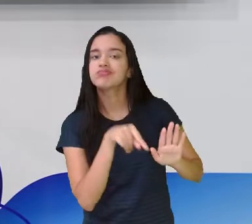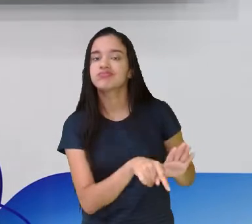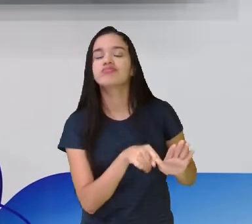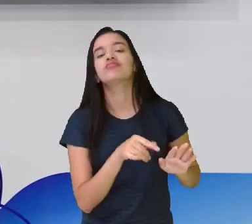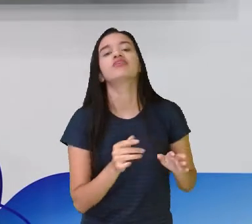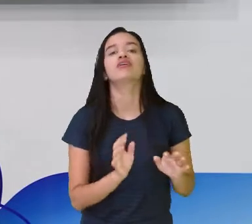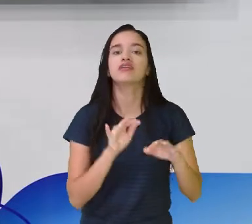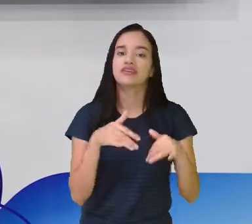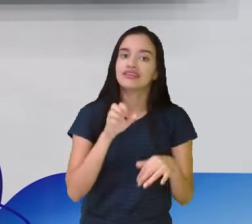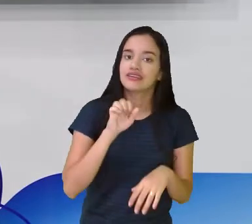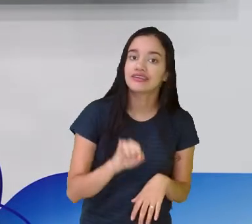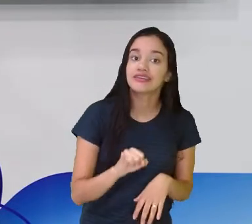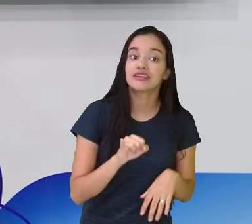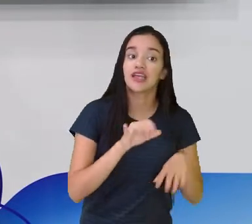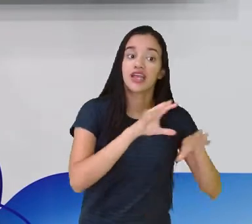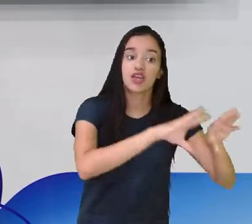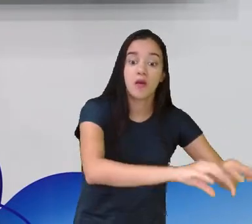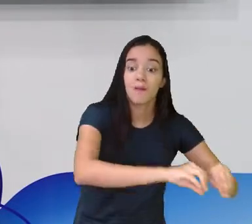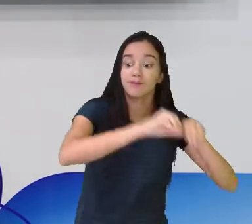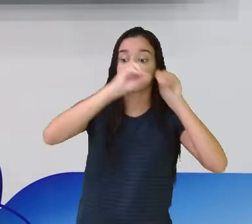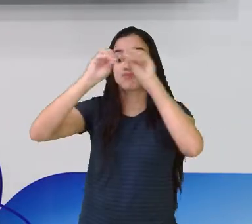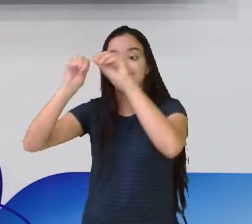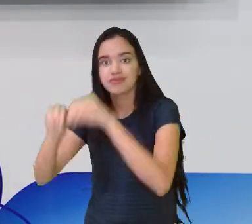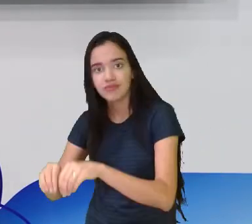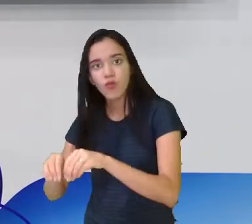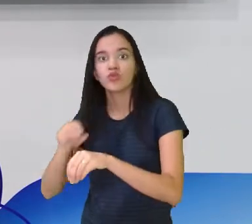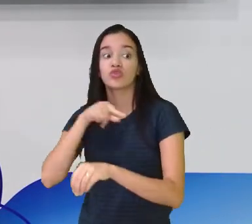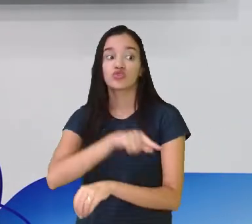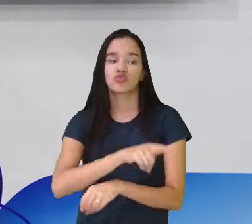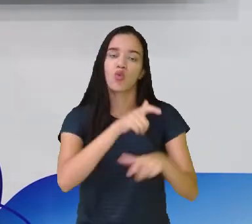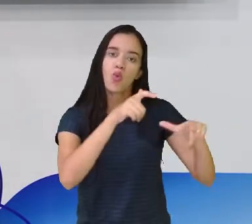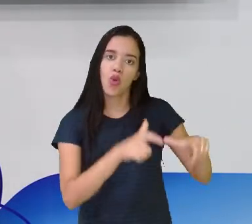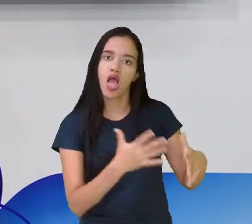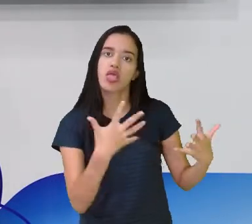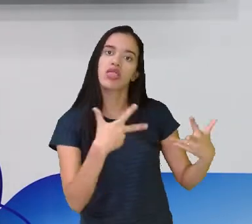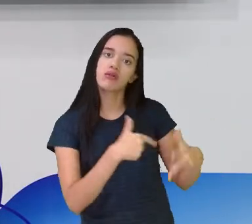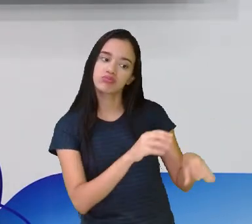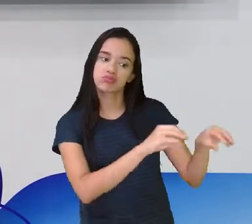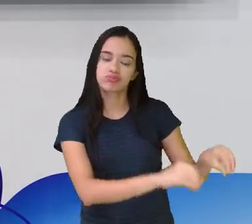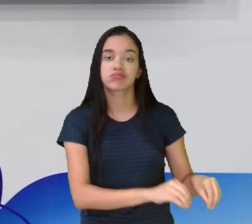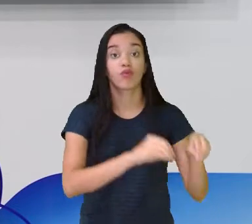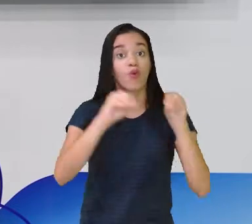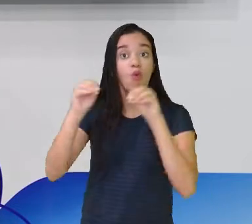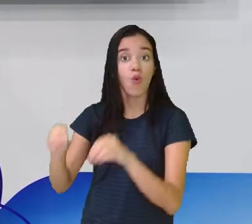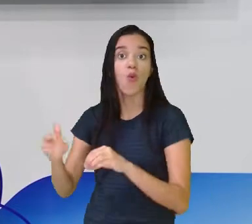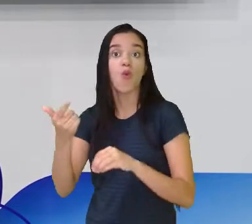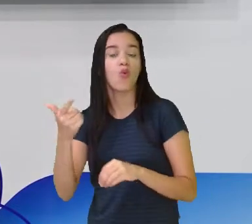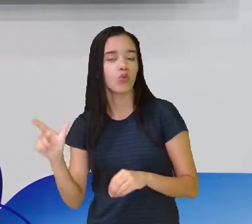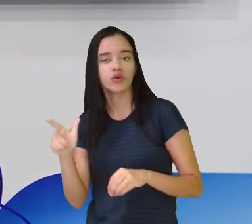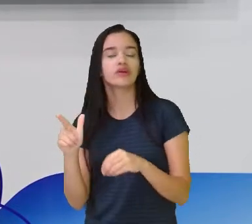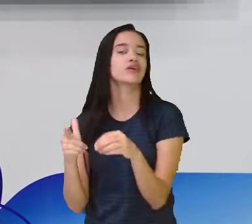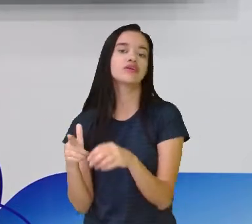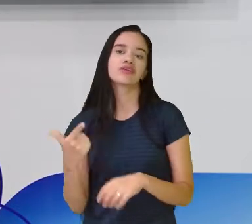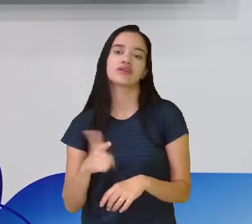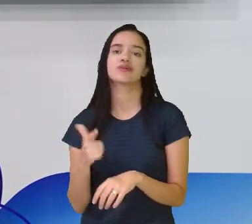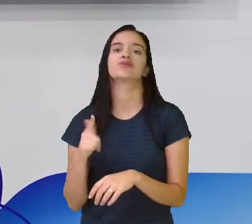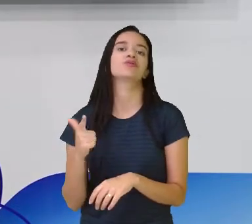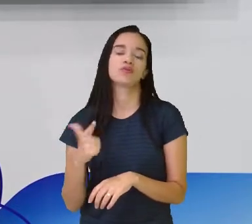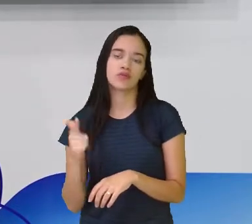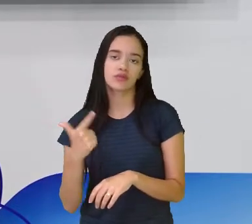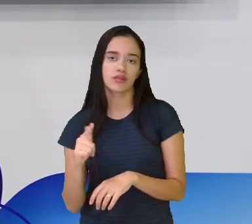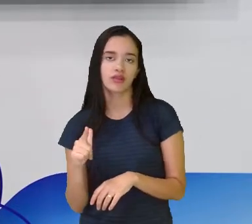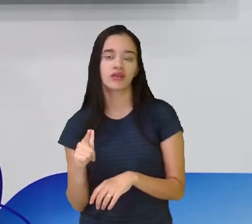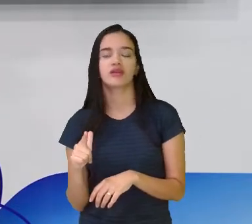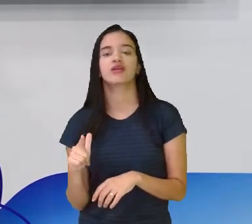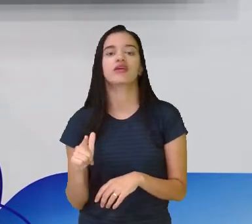E aí, se a gente retira esse animal de seu habitat, se a gente coloca ele num outro local em que não tem as mesmas